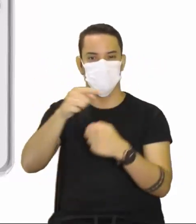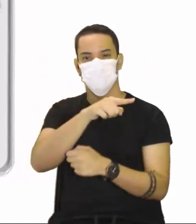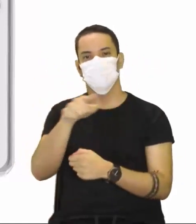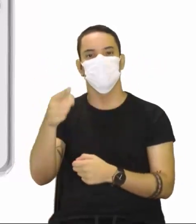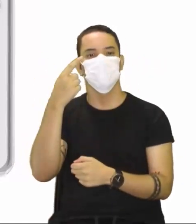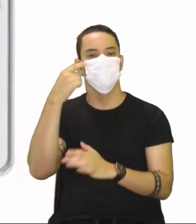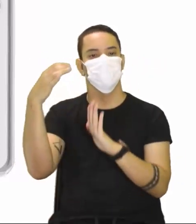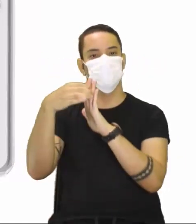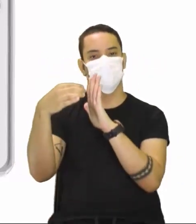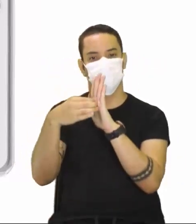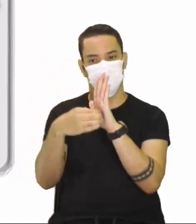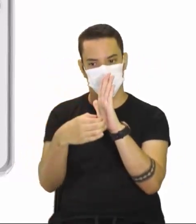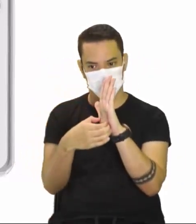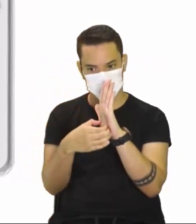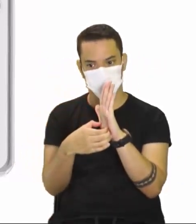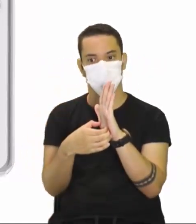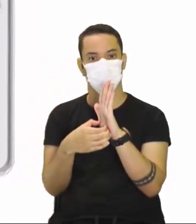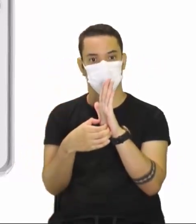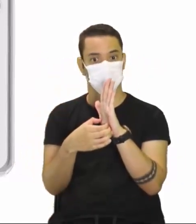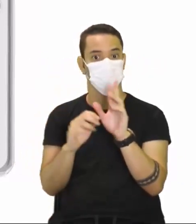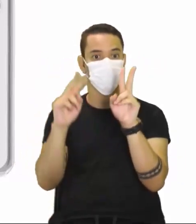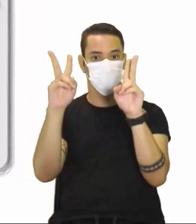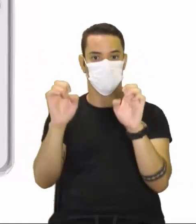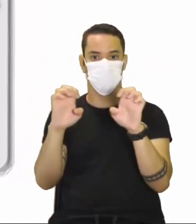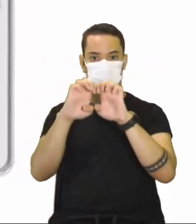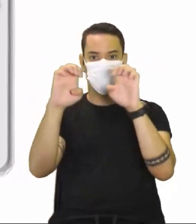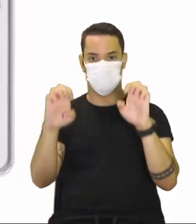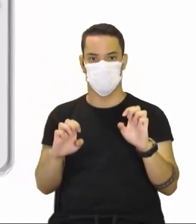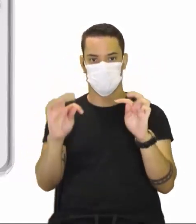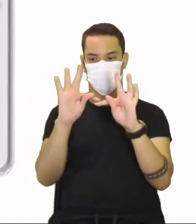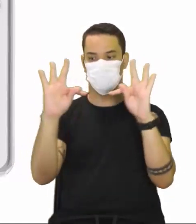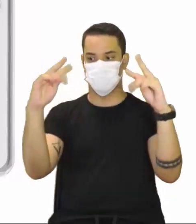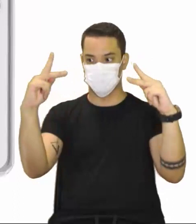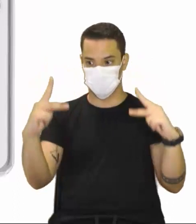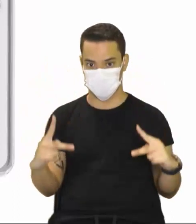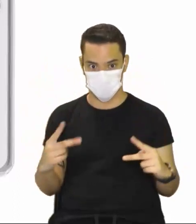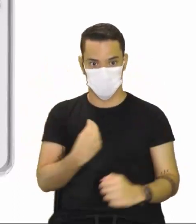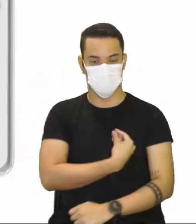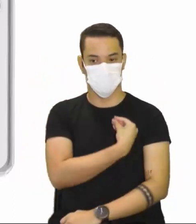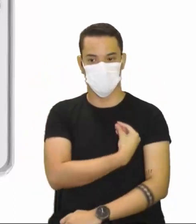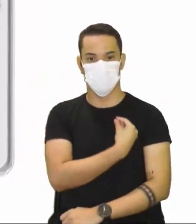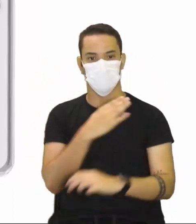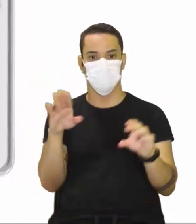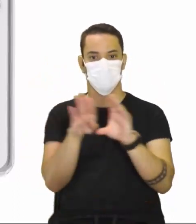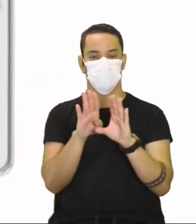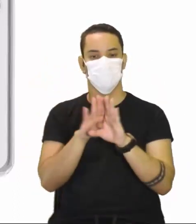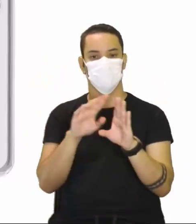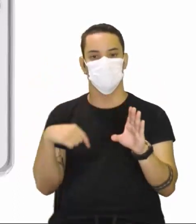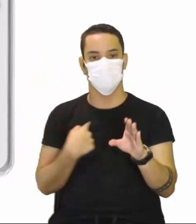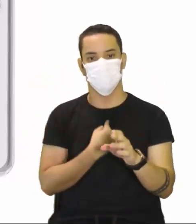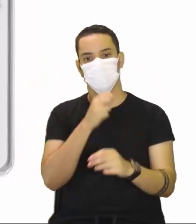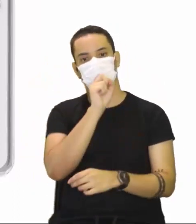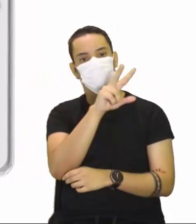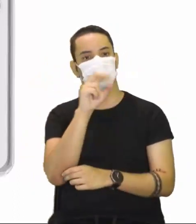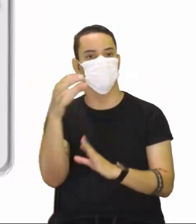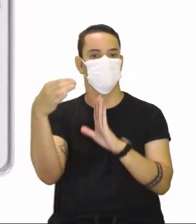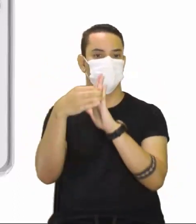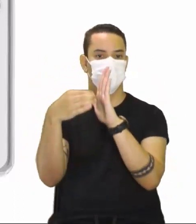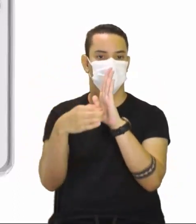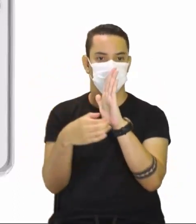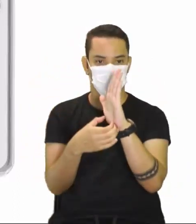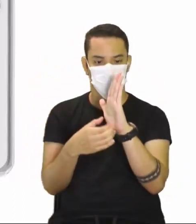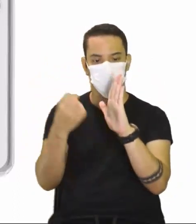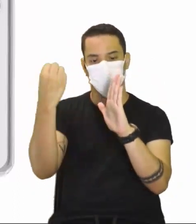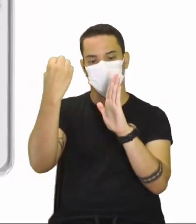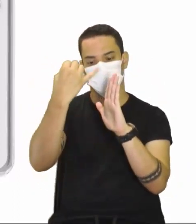viram a classificação dos elementos químicos e a estrutura da tabela periódica atual. Nós vimos também a classificação moderna